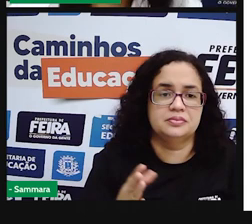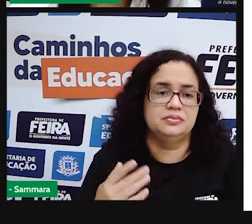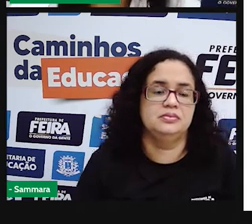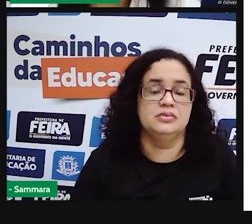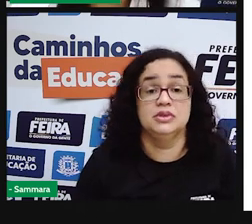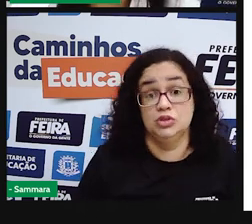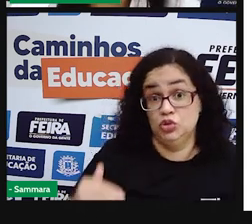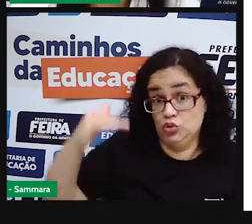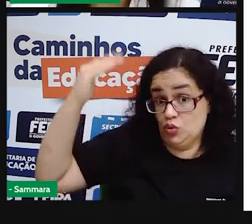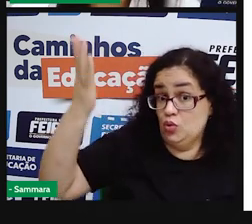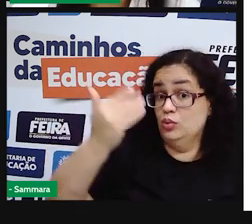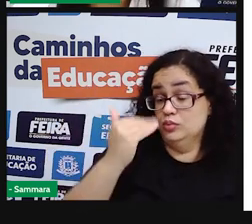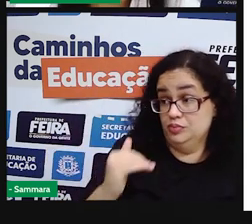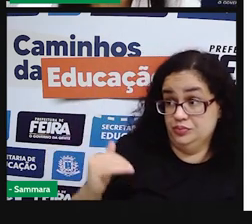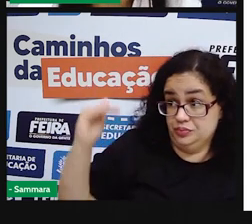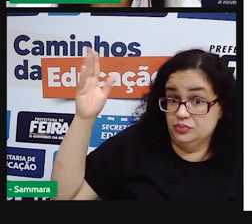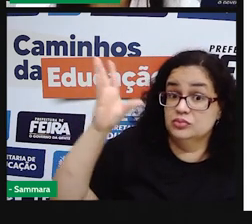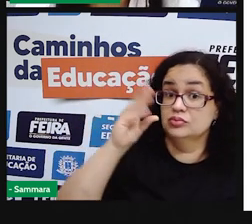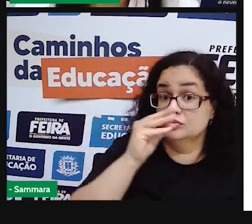adultos.